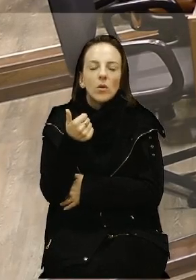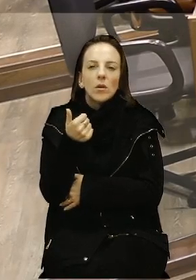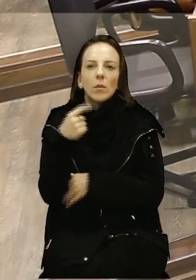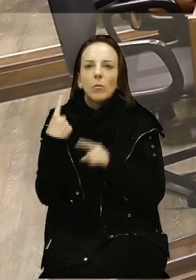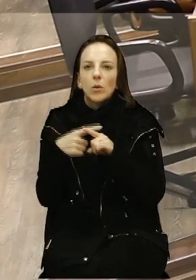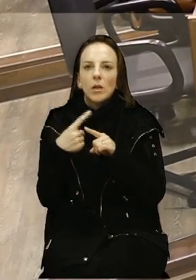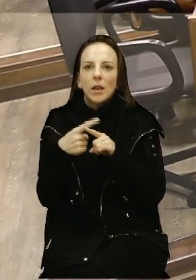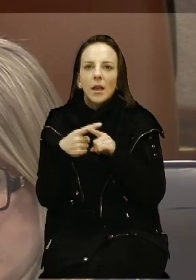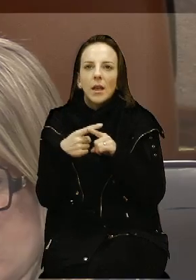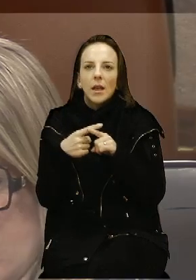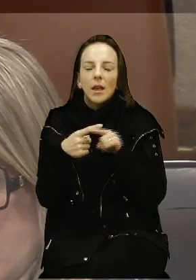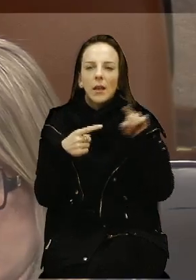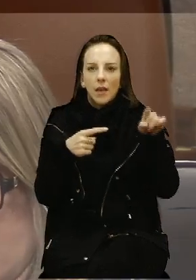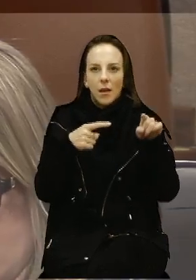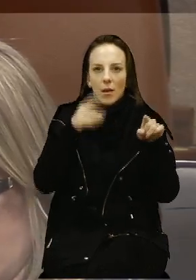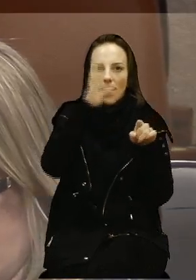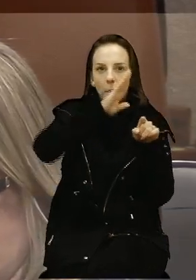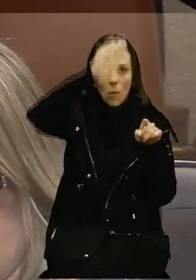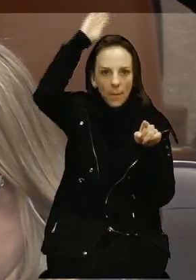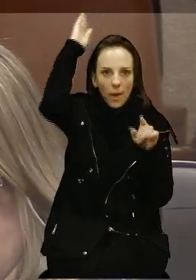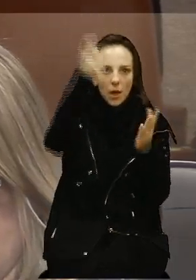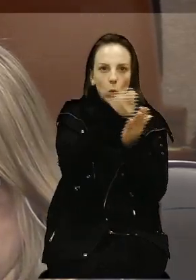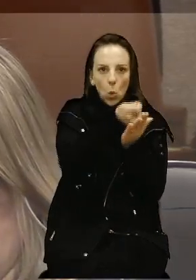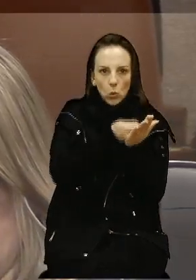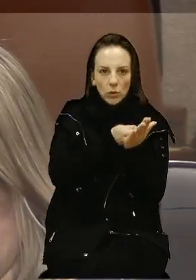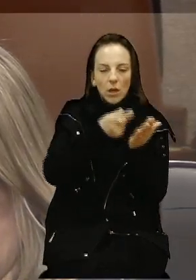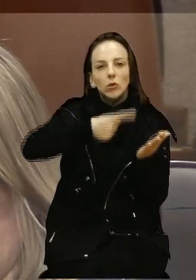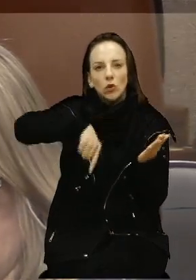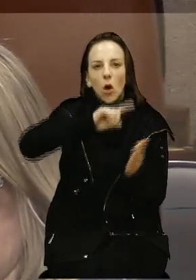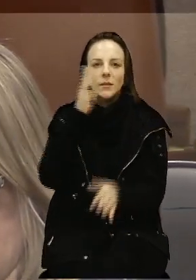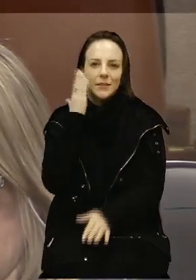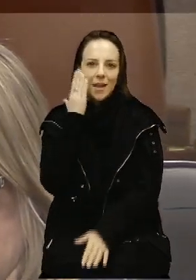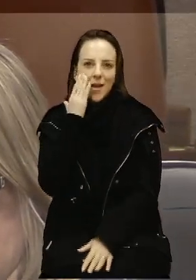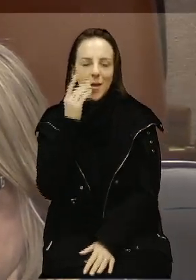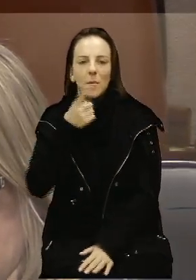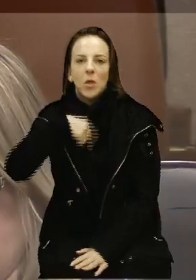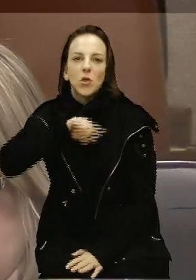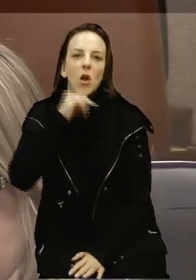de Bombeiros Militar que fazem concurso, a gente sabe, a gente liga lá para o